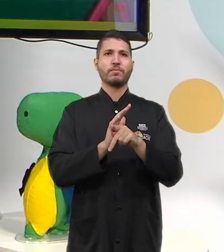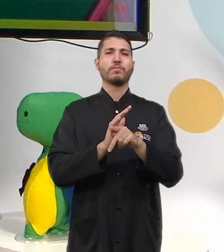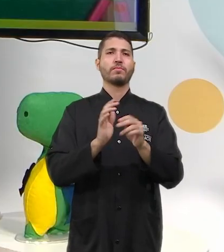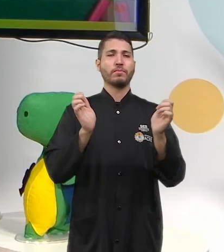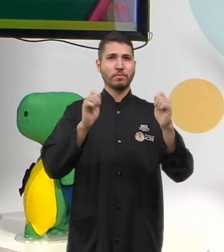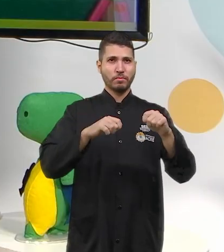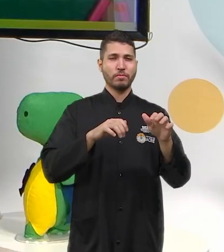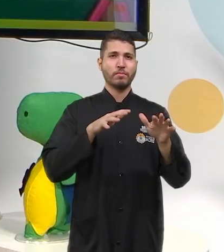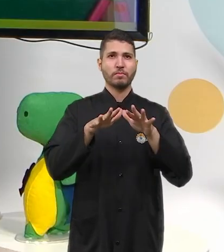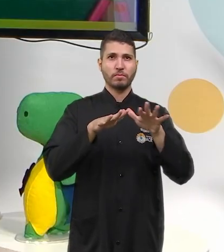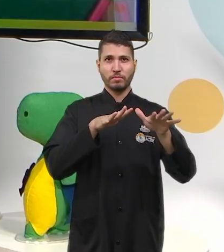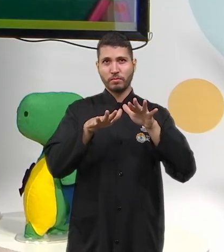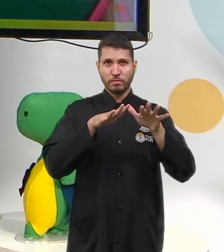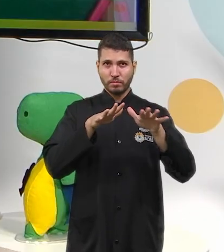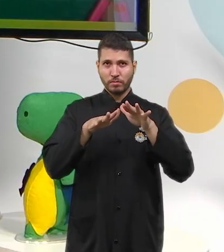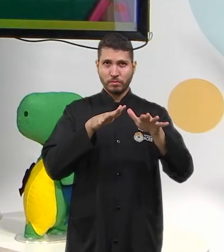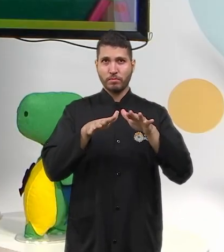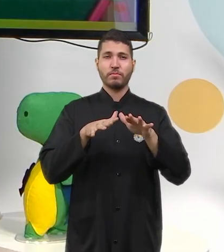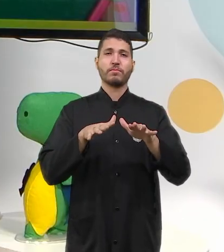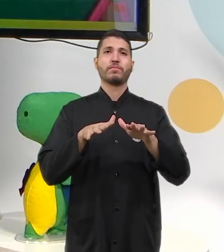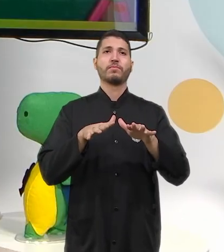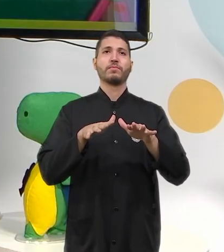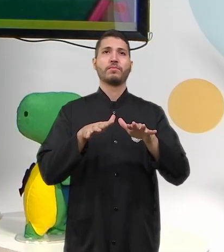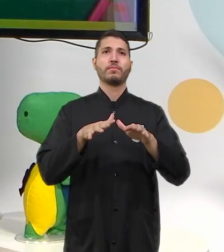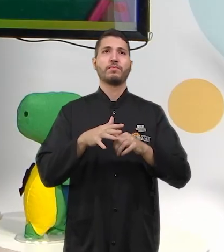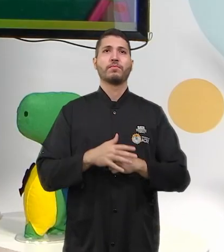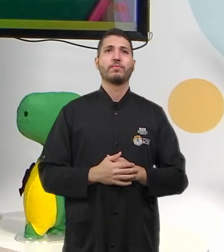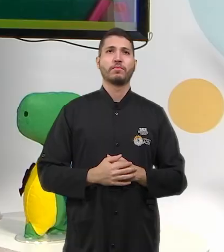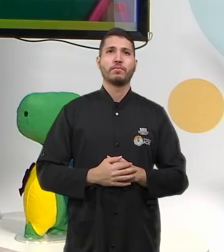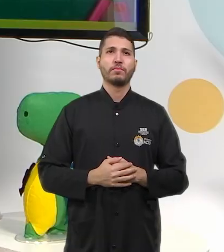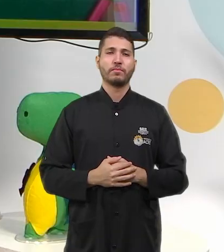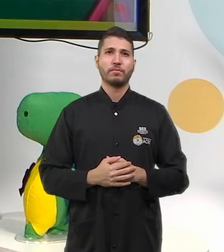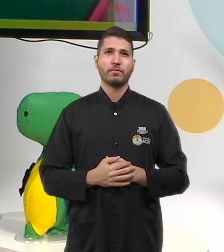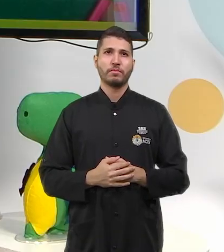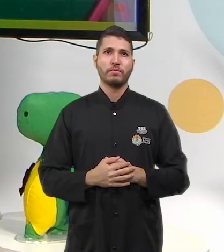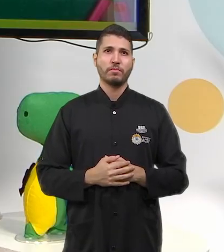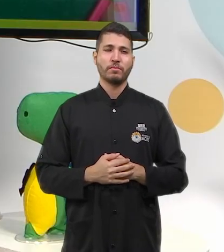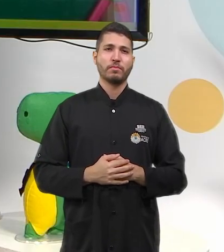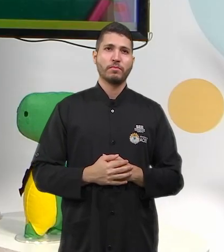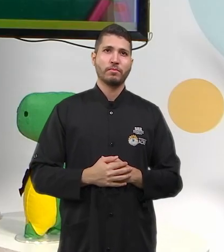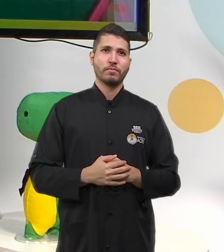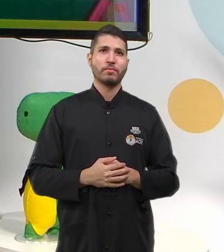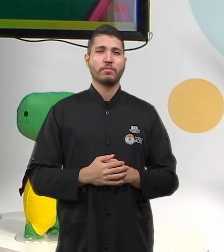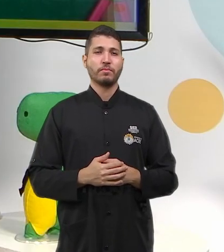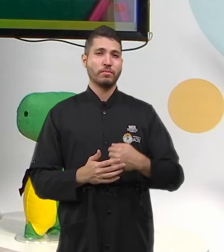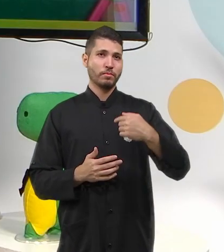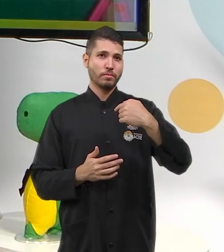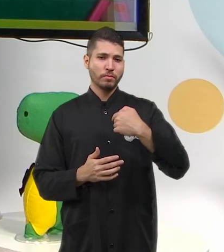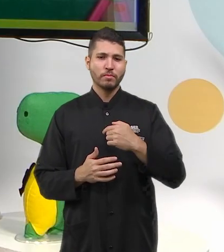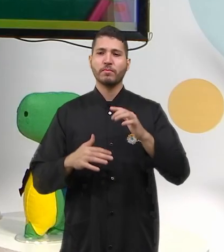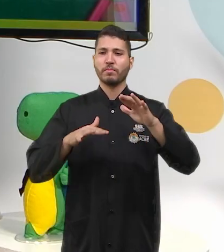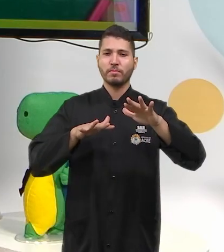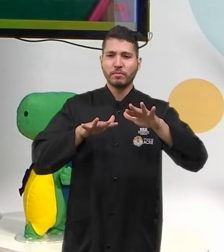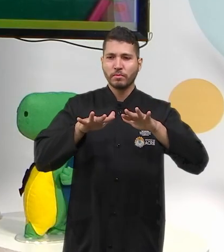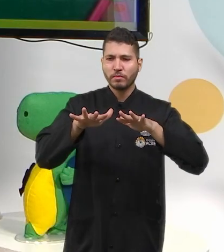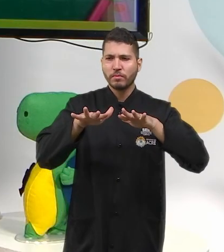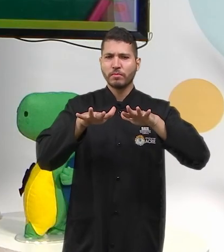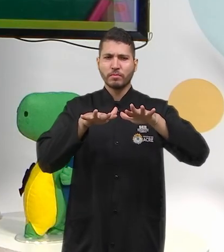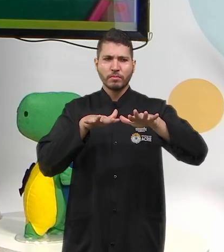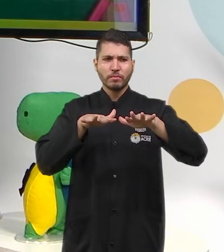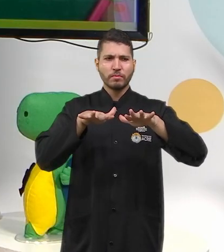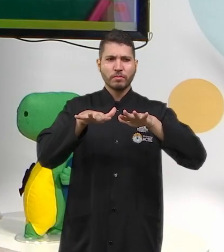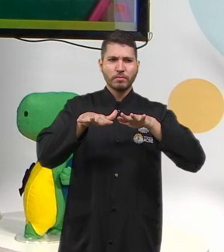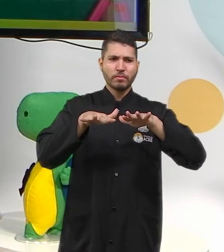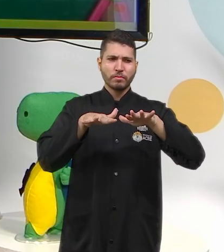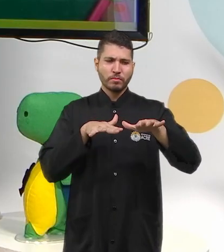o movimento, e a partir do momento em que eu desenvolvo esse movimento, ele pode ter uma certa habilidade,